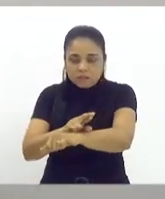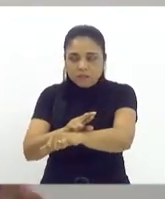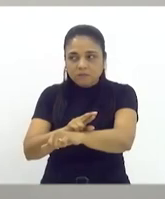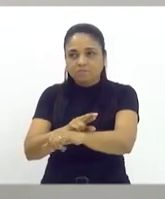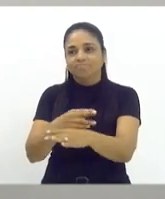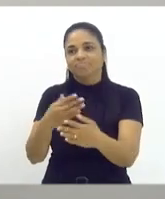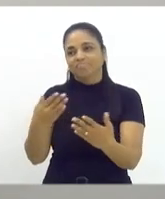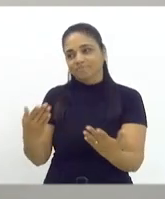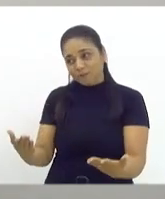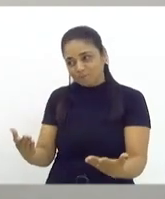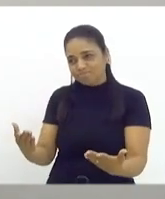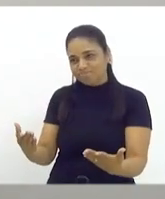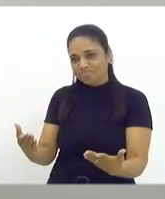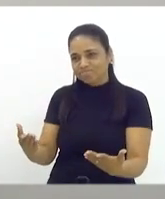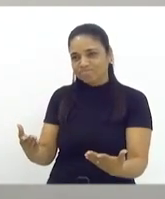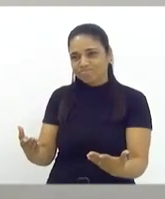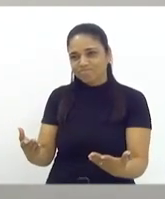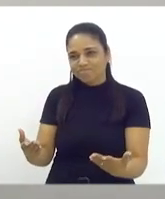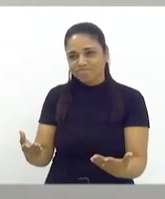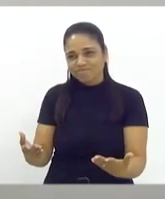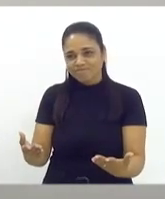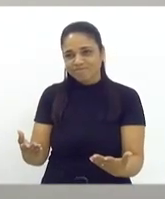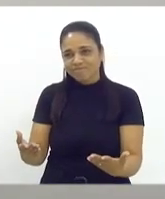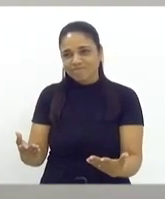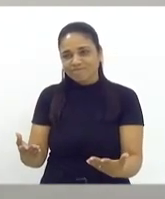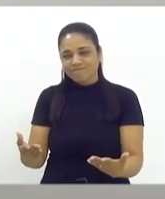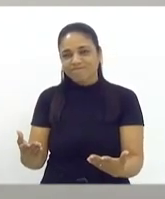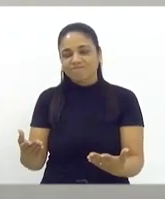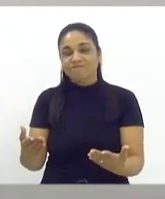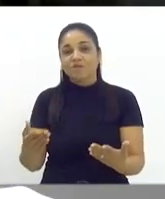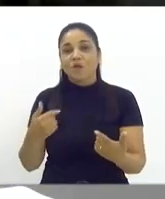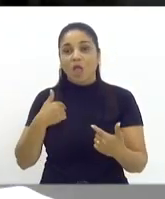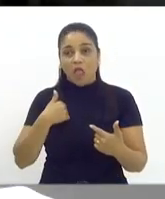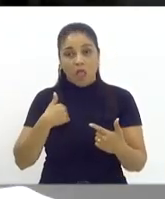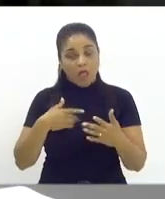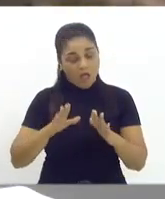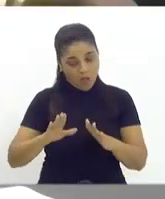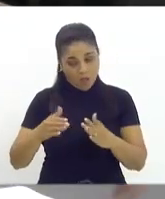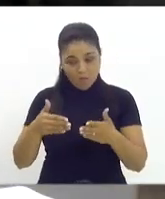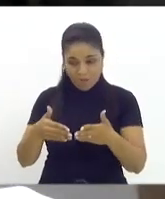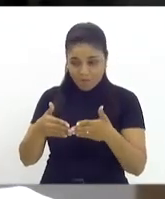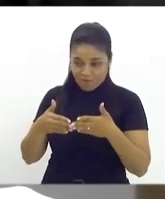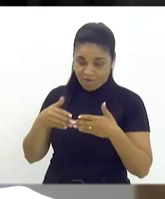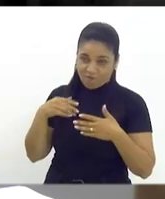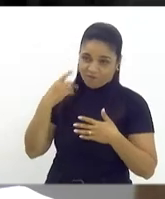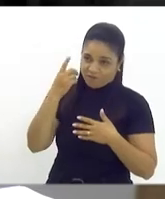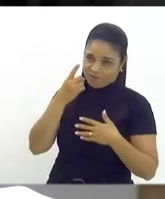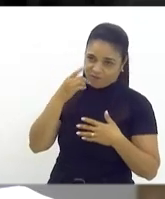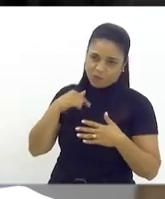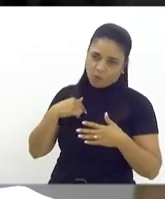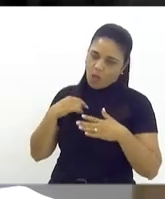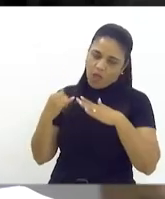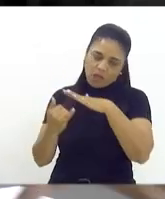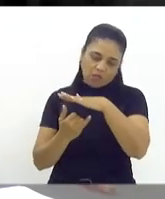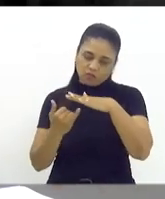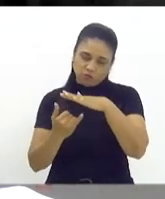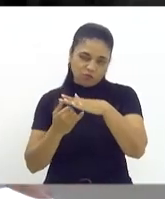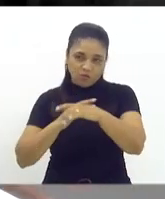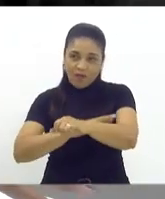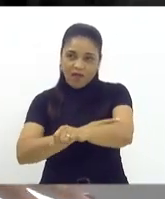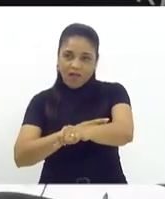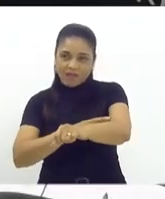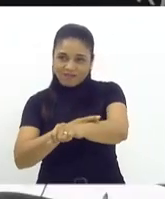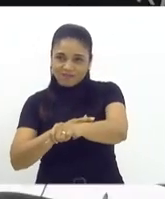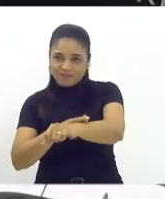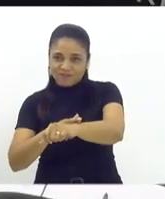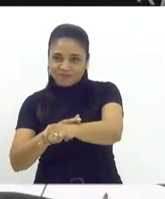e aí eu vi aqui não por favor o que eu disse é não é não acreditar que as instituições sejam racistas